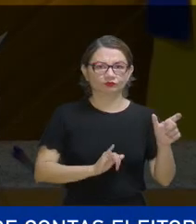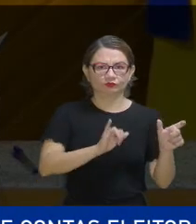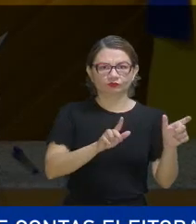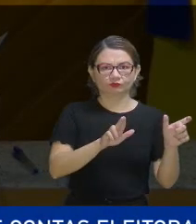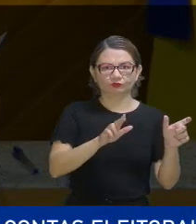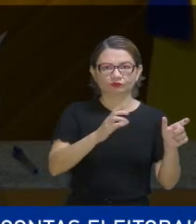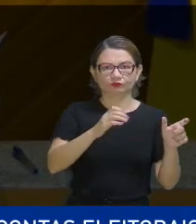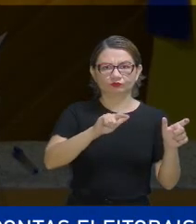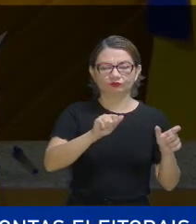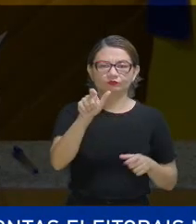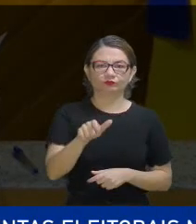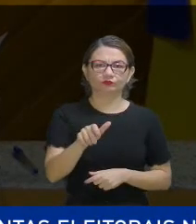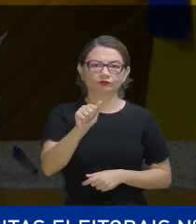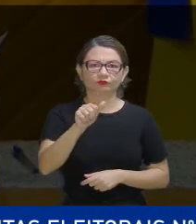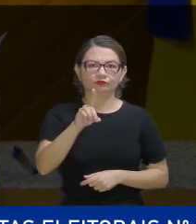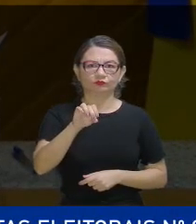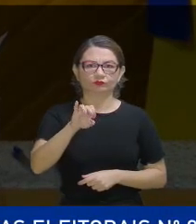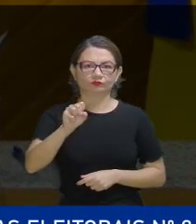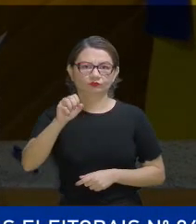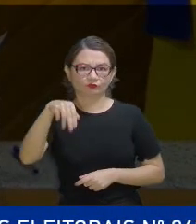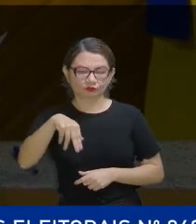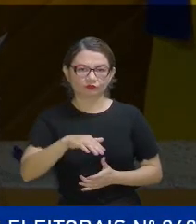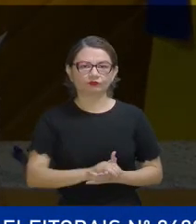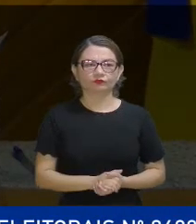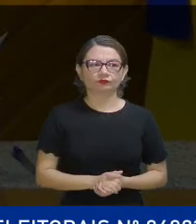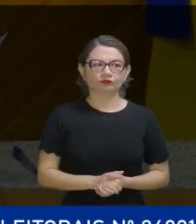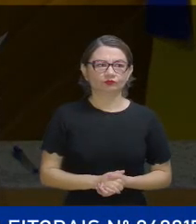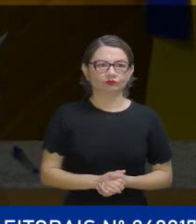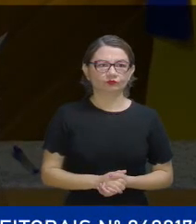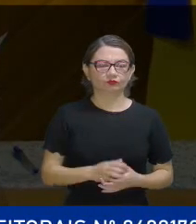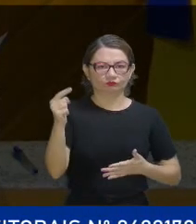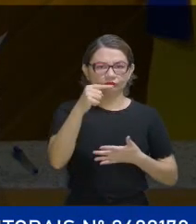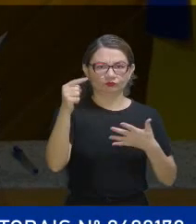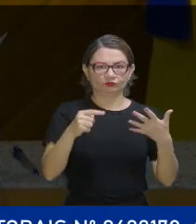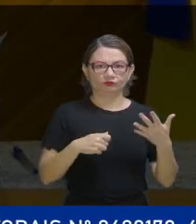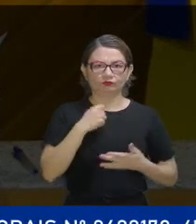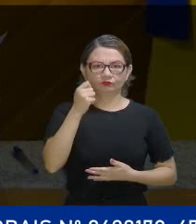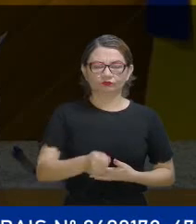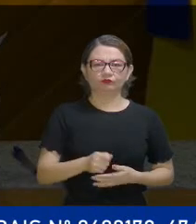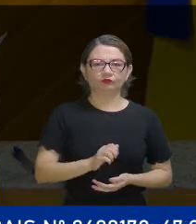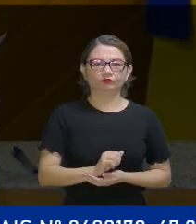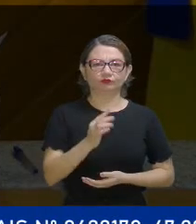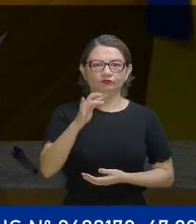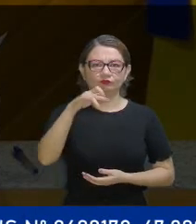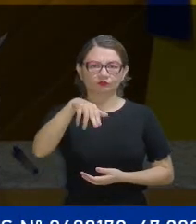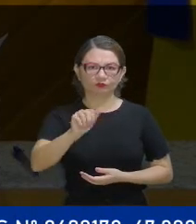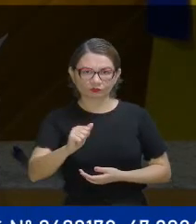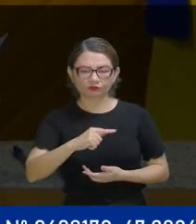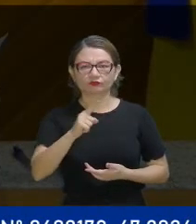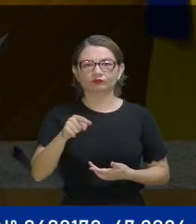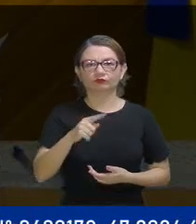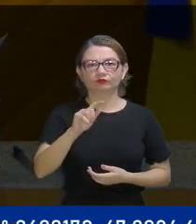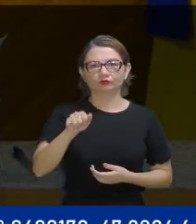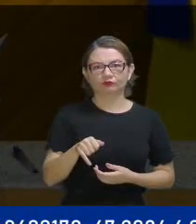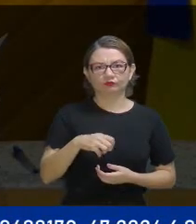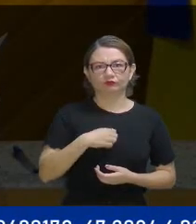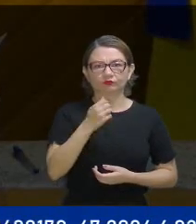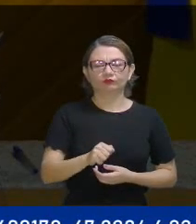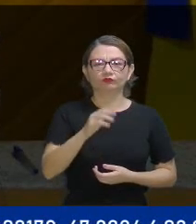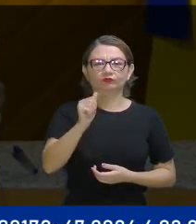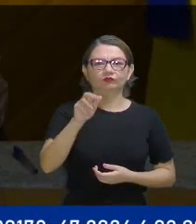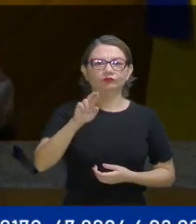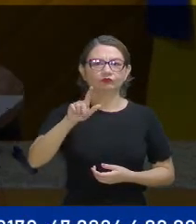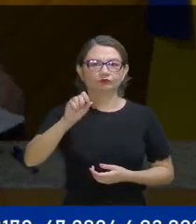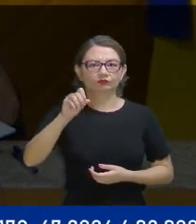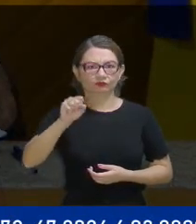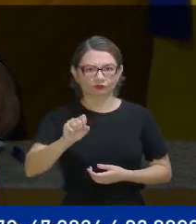de Souza e Adson Alain de Souza Silva. Farão convocar a juíza Tina Souza e os juízes Carlos